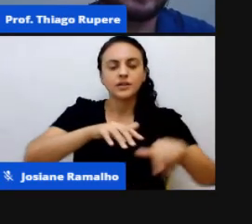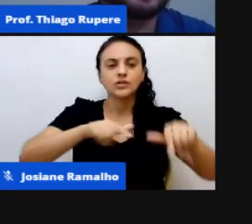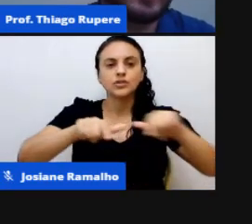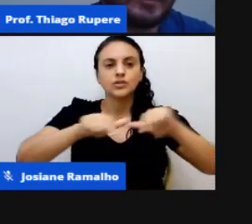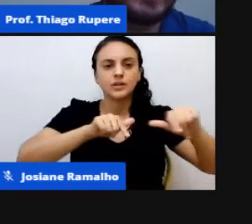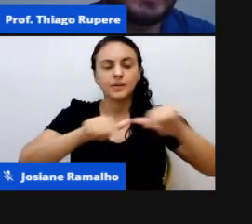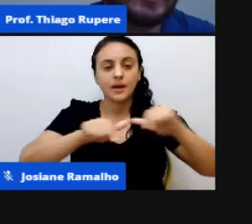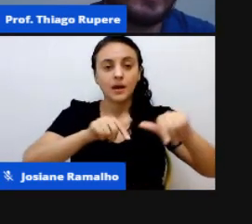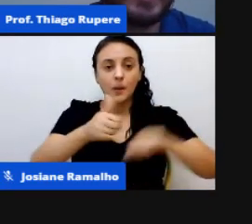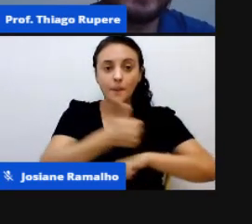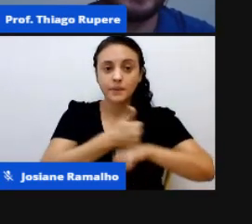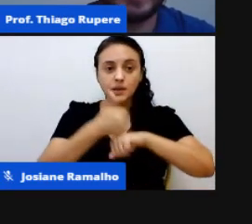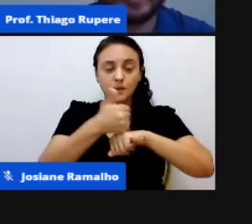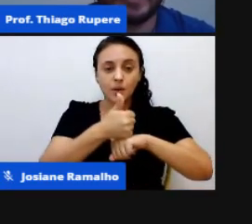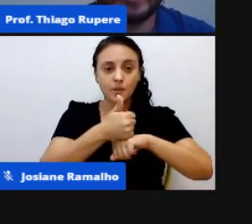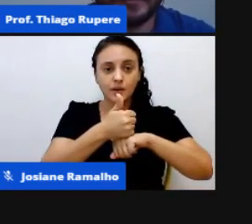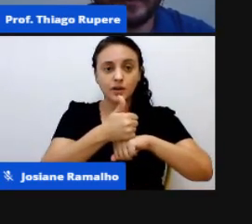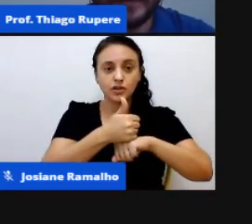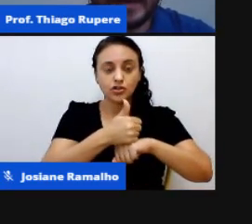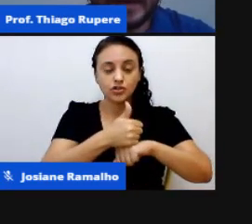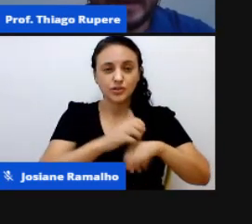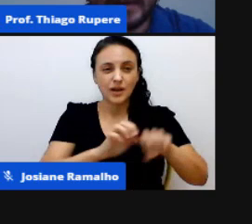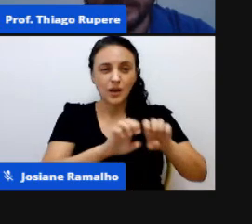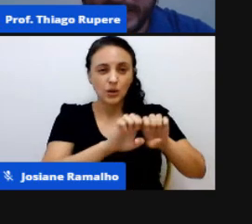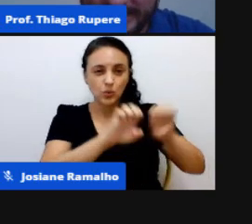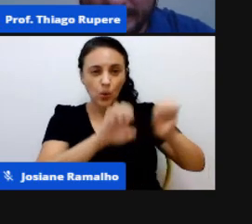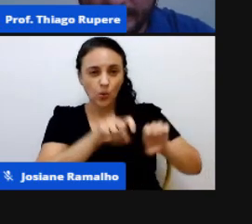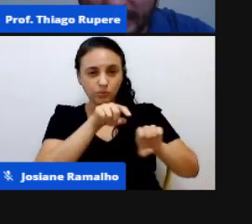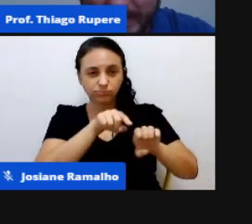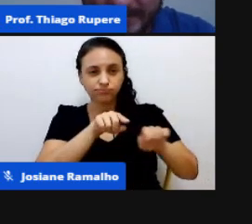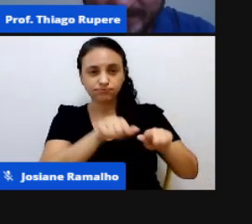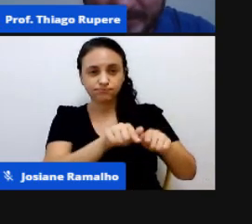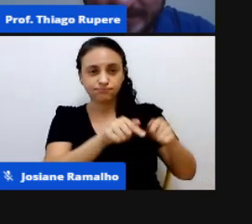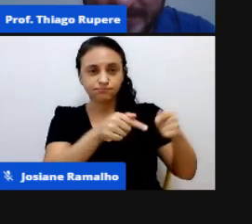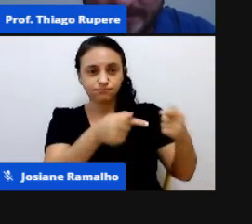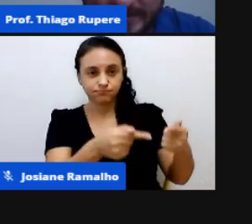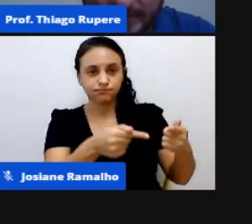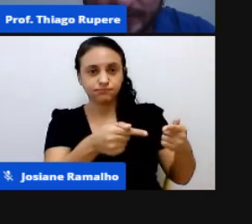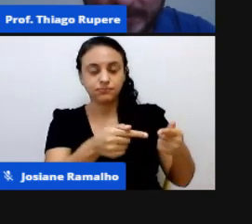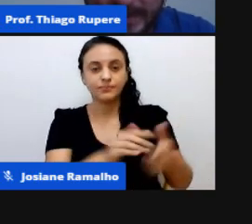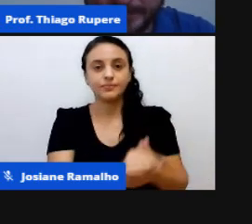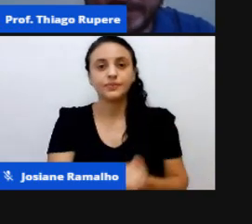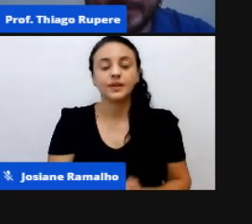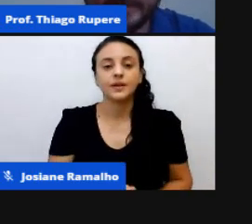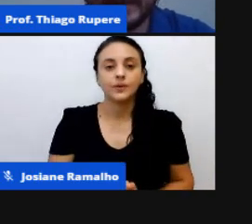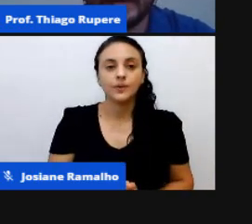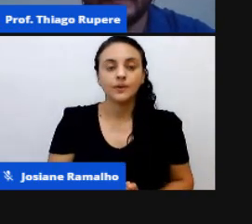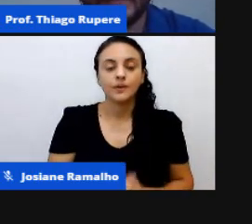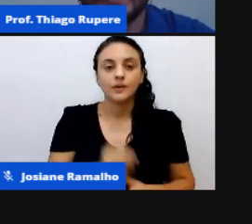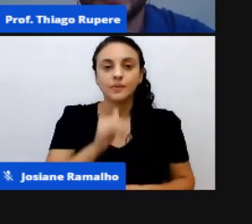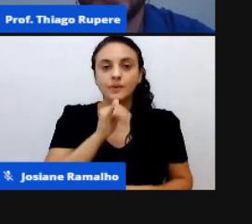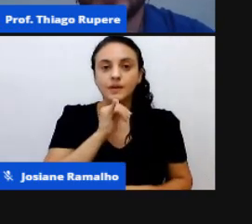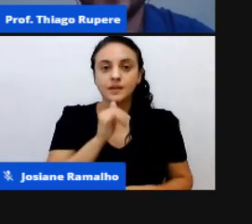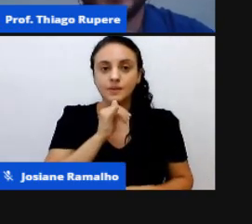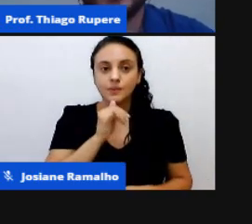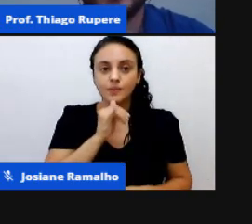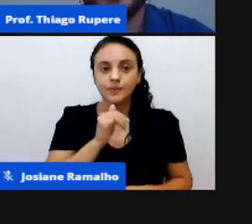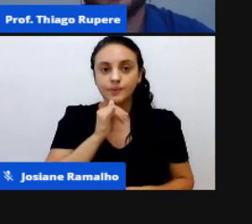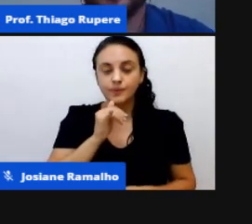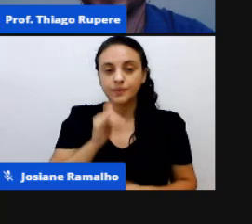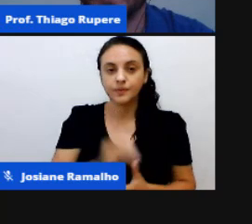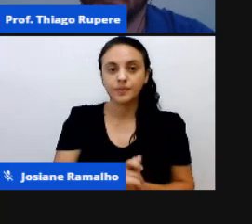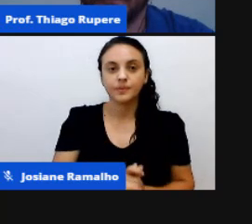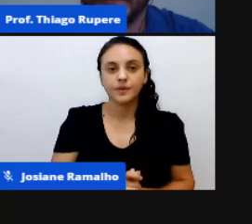a parte estrutural da língua, a parte gramatical, tá bom? Então, por exemplo, você pega essa habilidade aqui, vou ler rapidamente, realizar enquetes